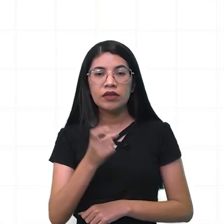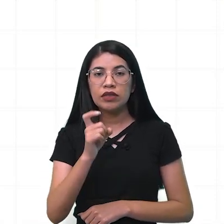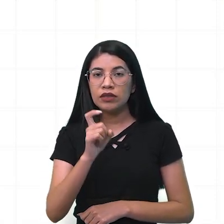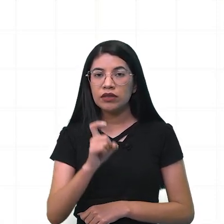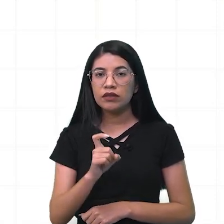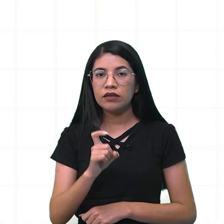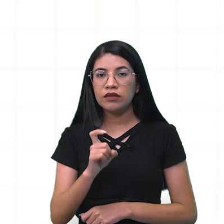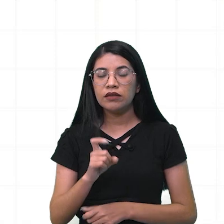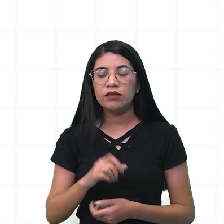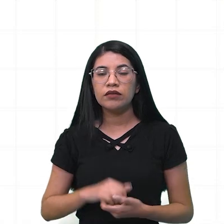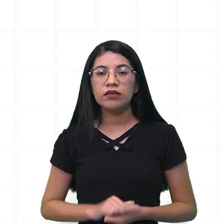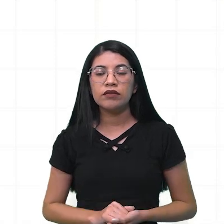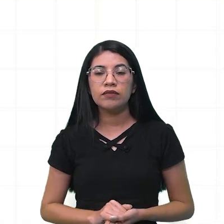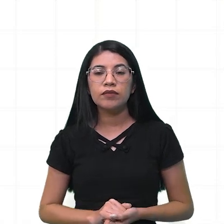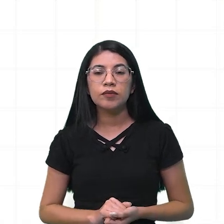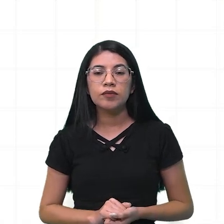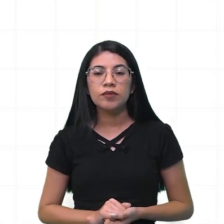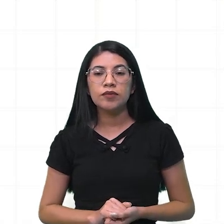6x.